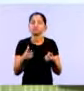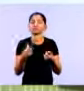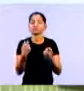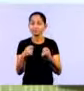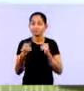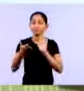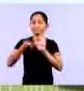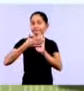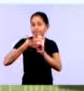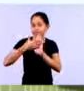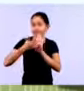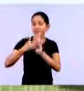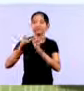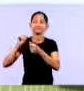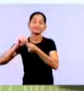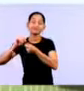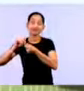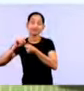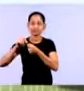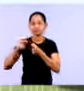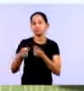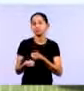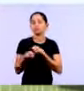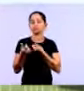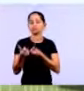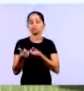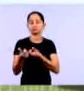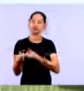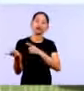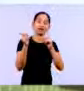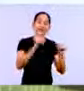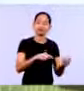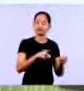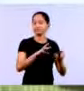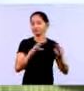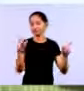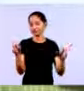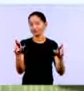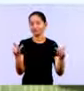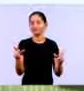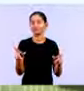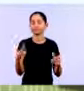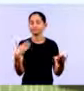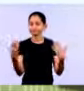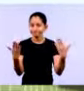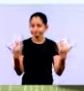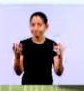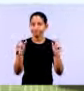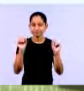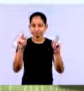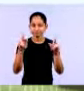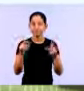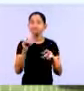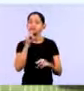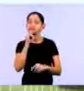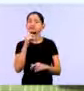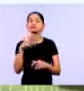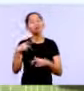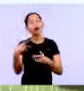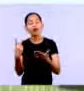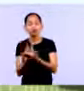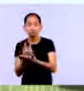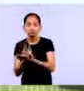vai versar sempre sobre os valores, uma obrigação pecuniária, e a acessória sobre ações